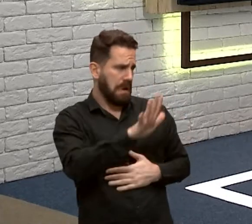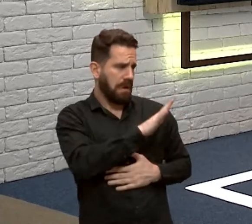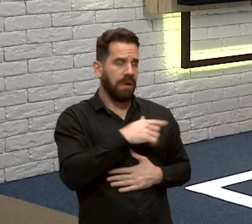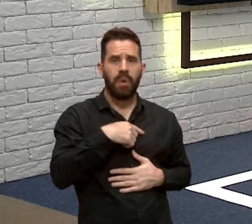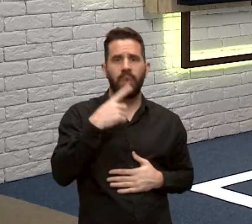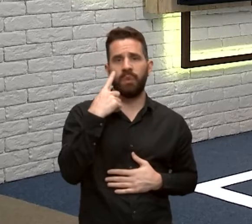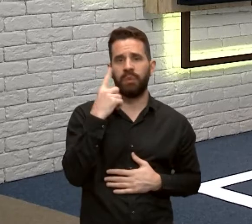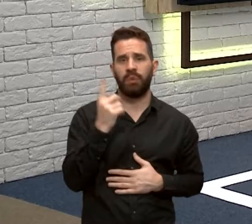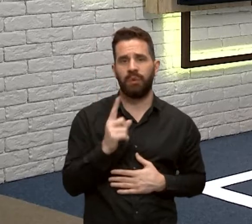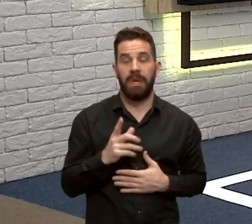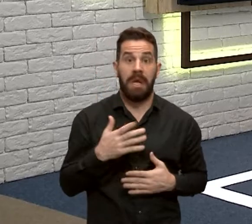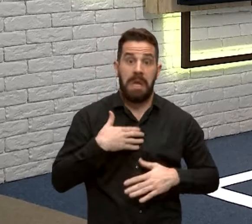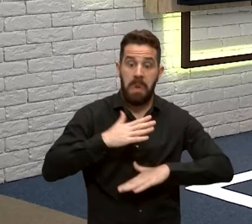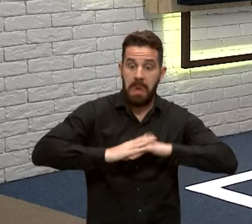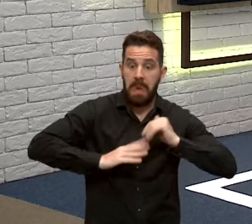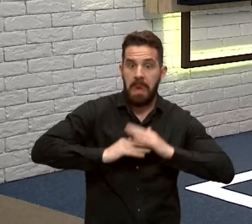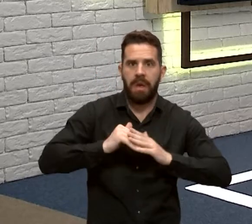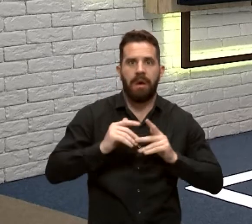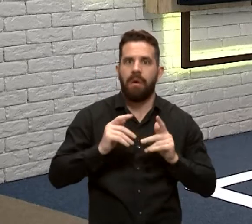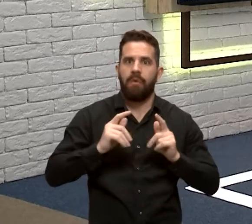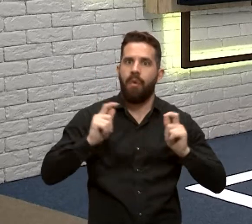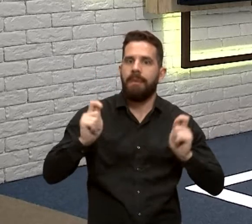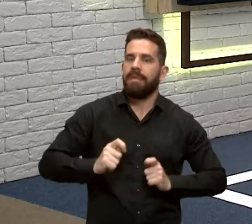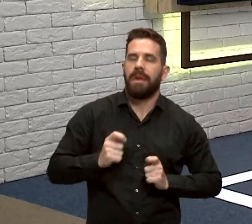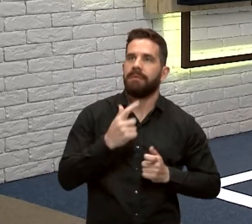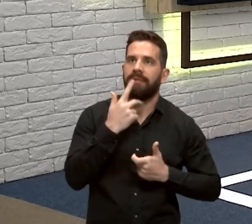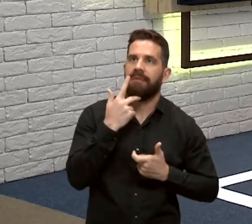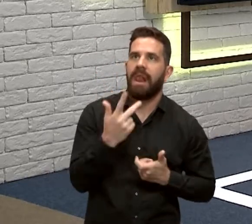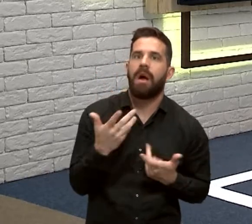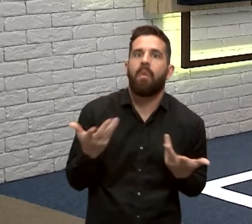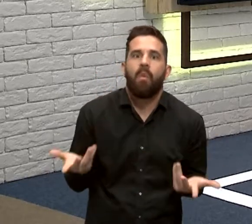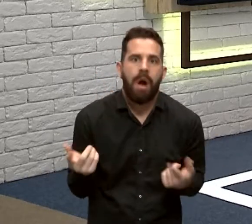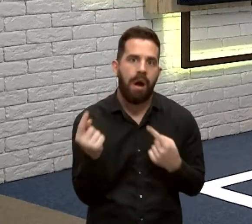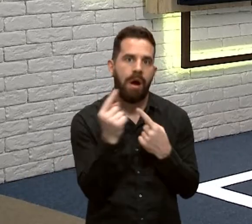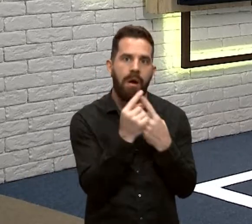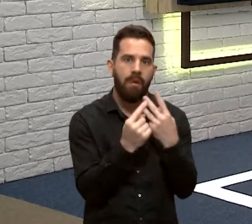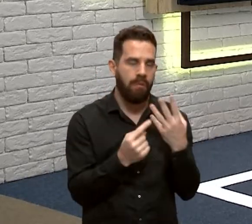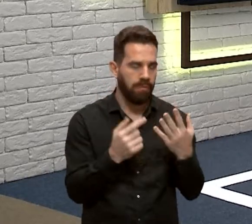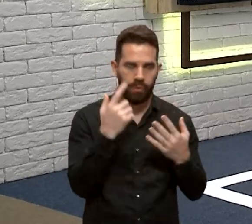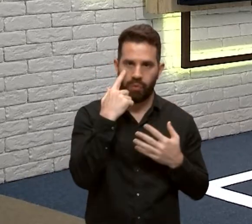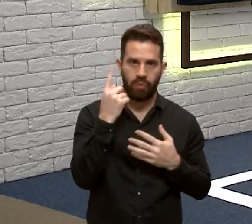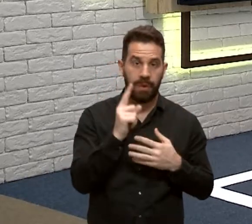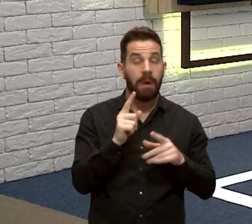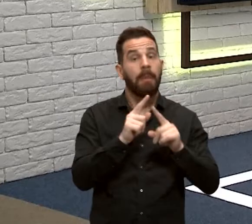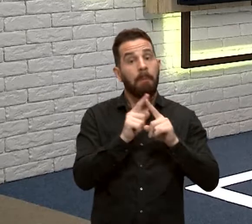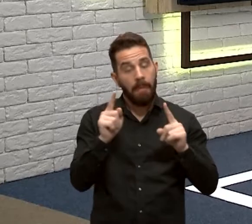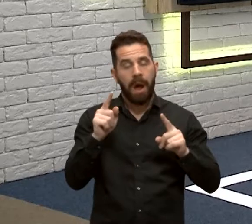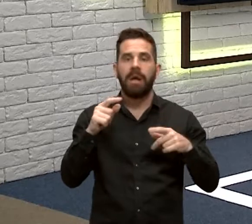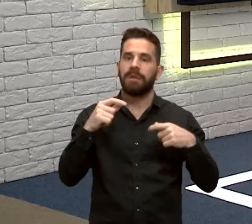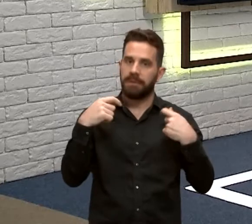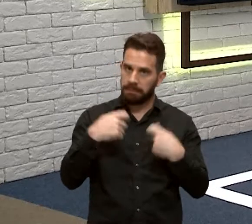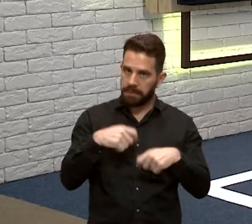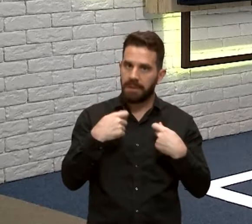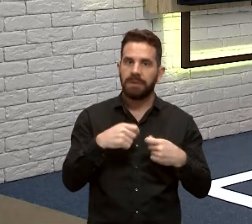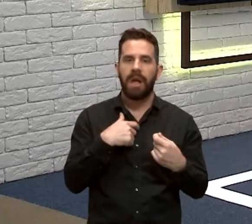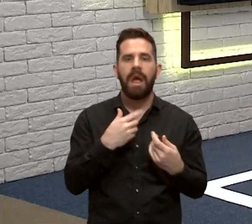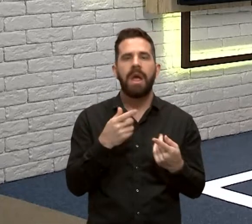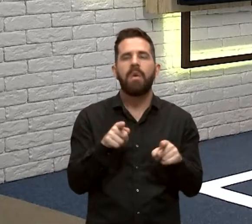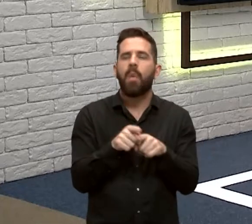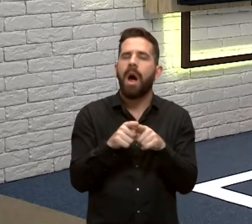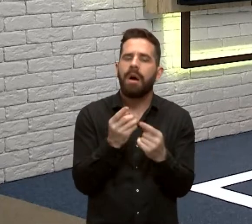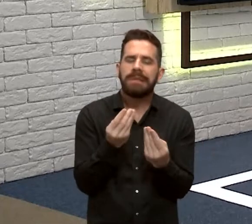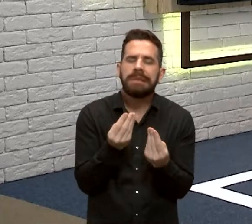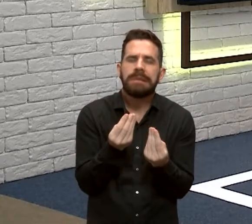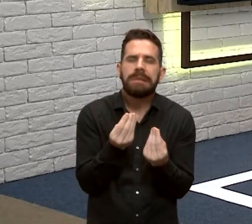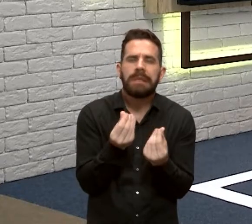sinais, não sou competente para isso, né, mas certamente há. Né, é preciso desenvolver uma sensibilidade, é